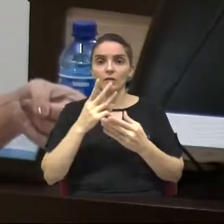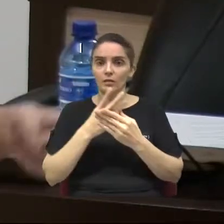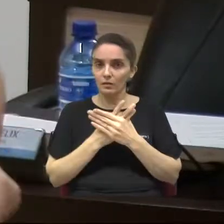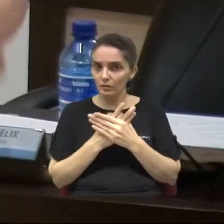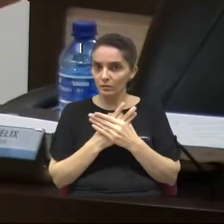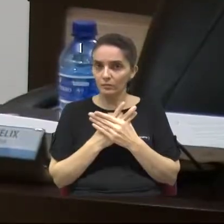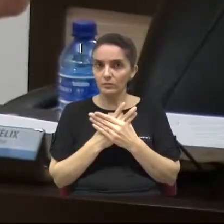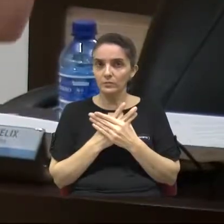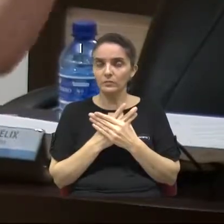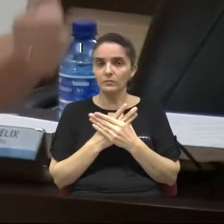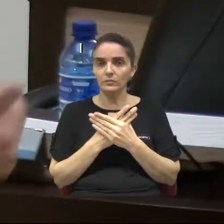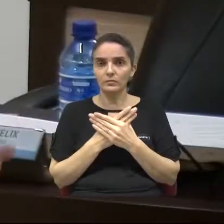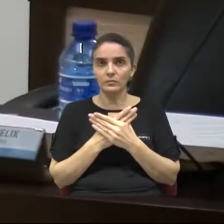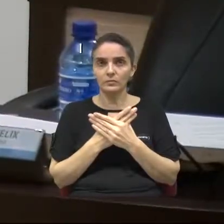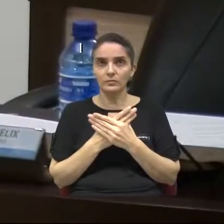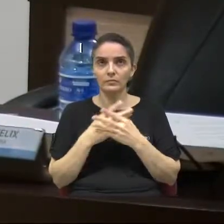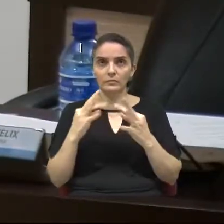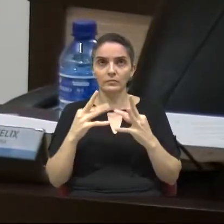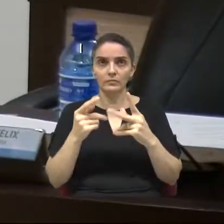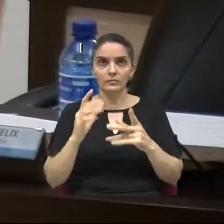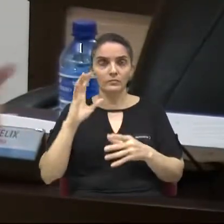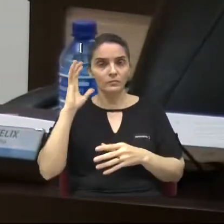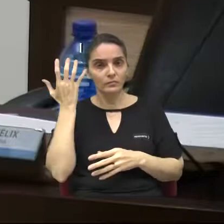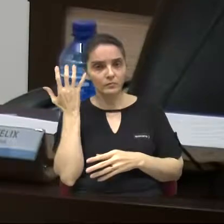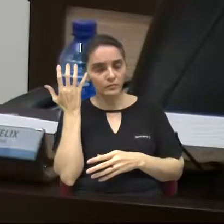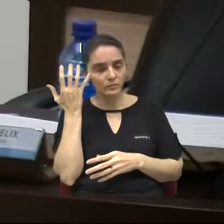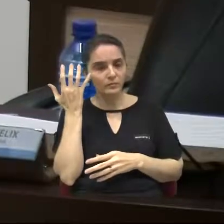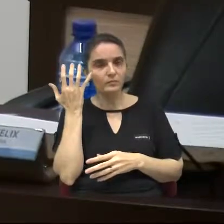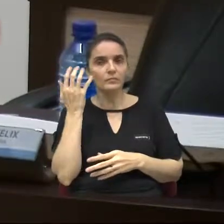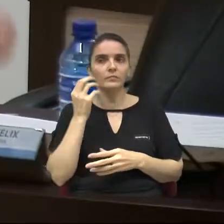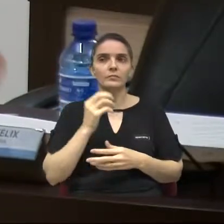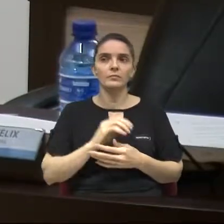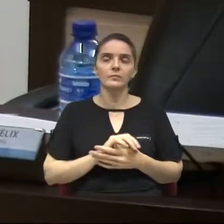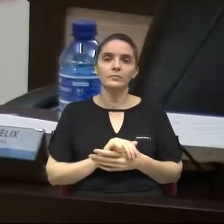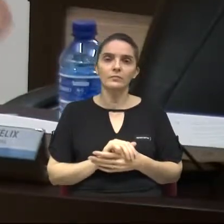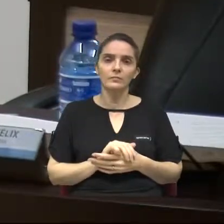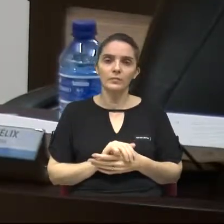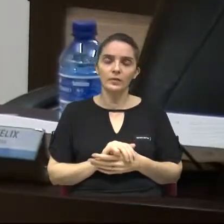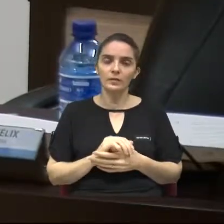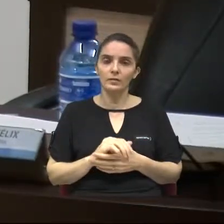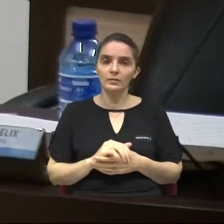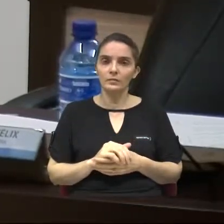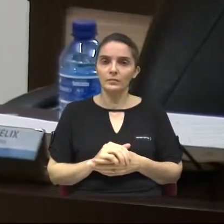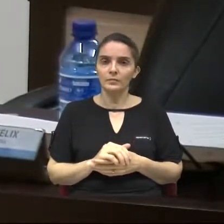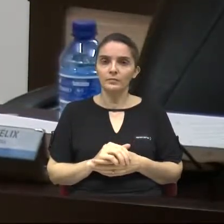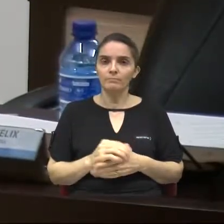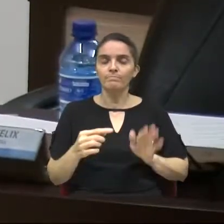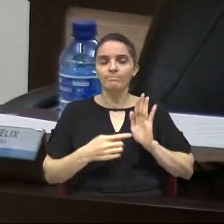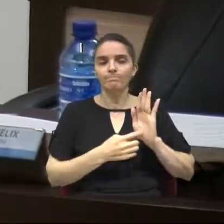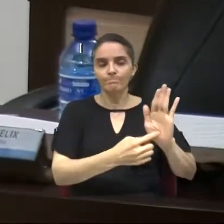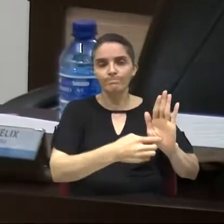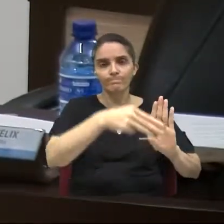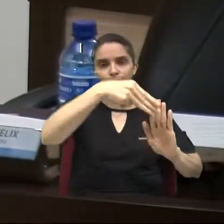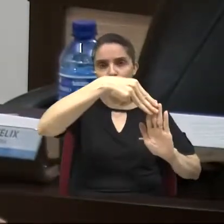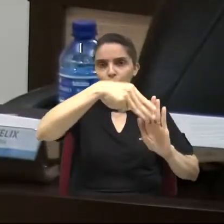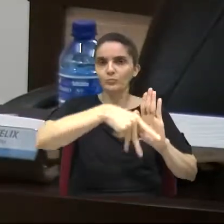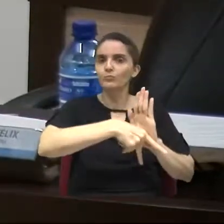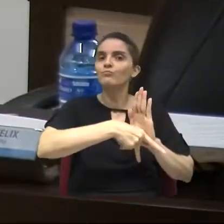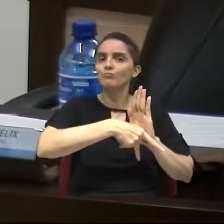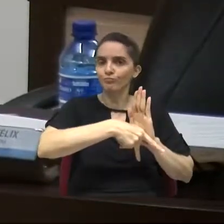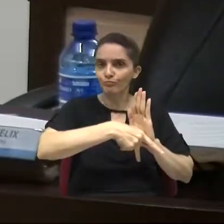Municipal, a tramitação da nossa Câmara, da nossa Casa de Leis, foi levada ao Ministério Público, isso ela